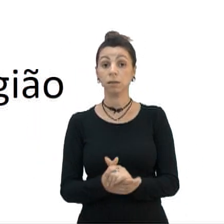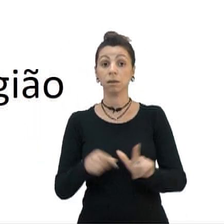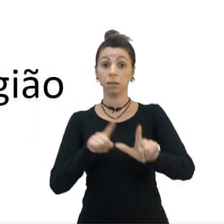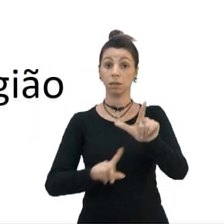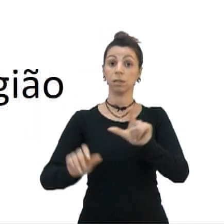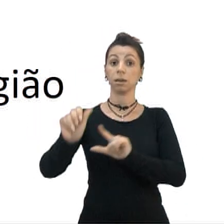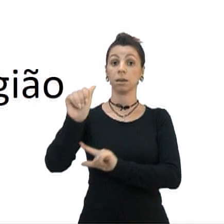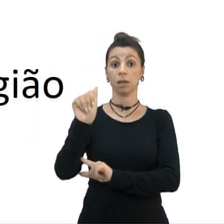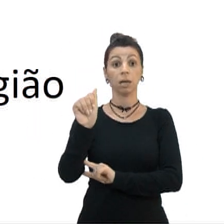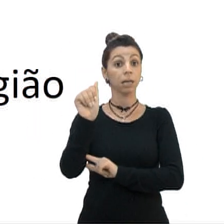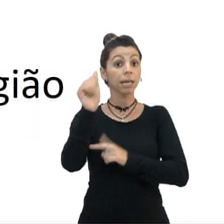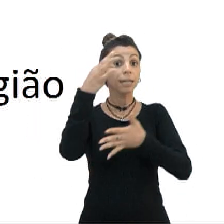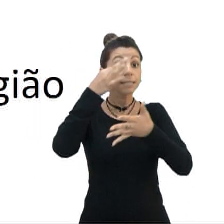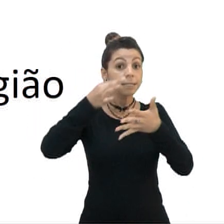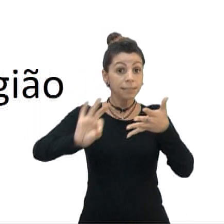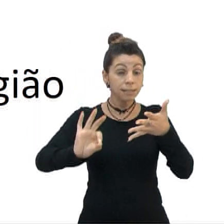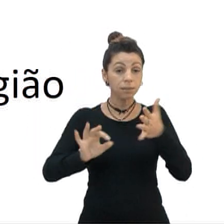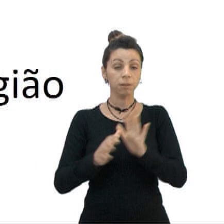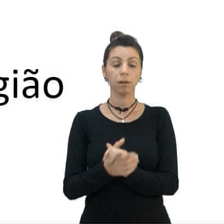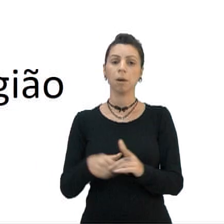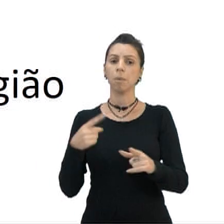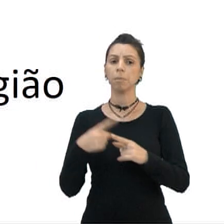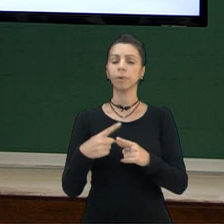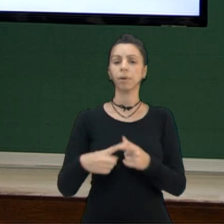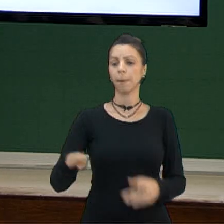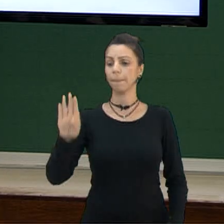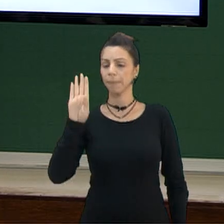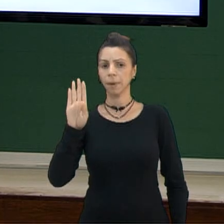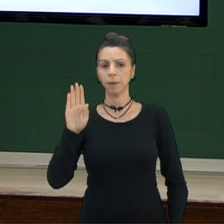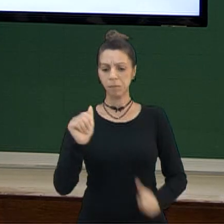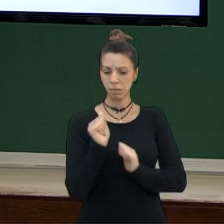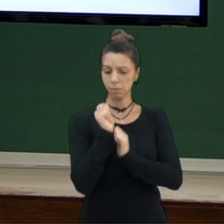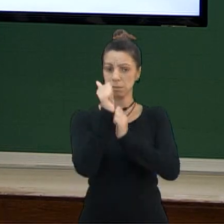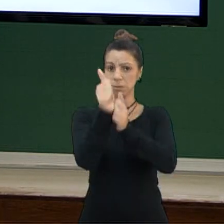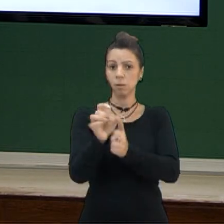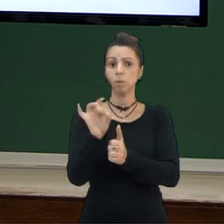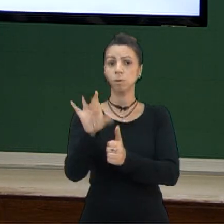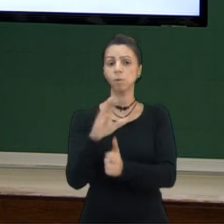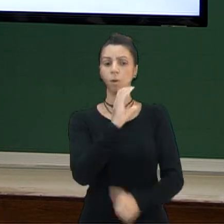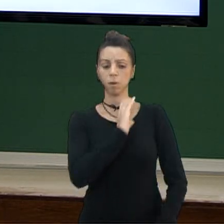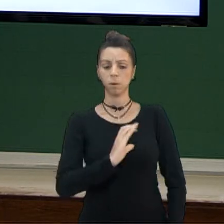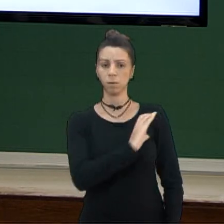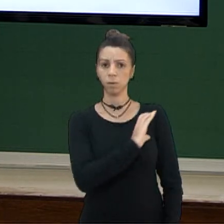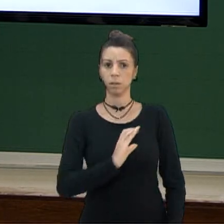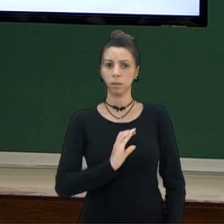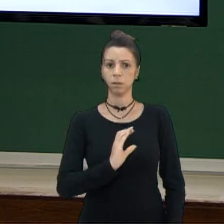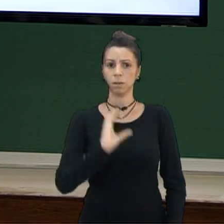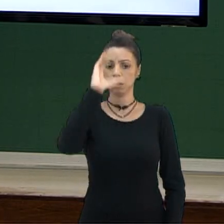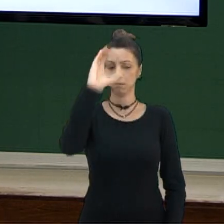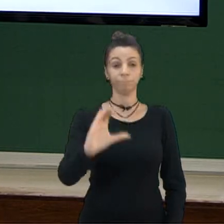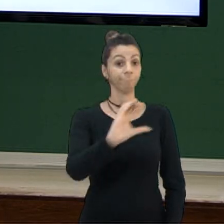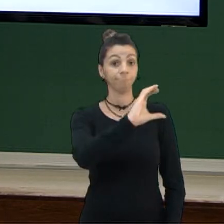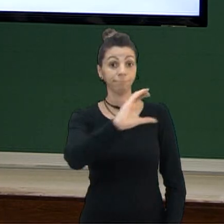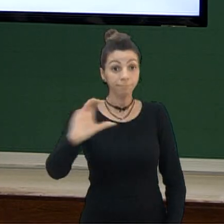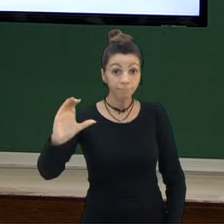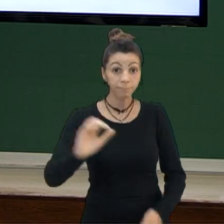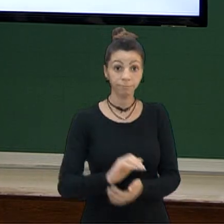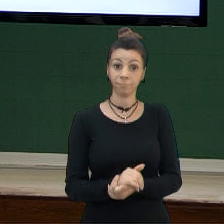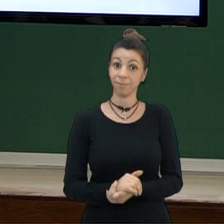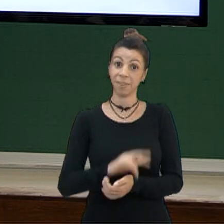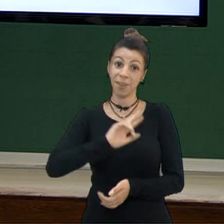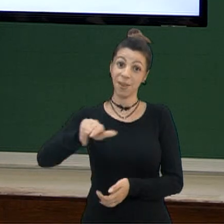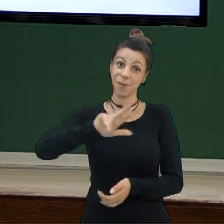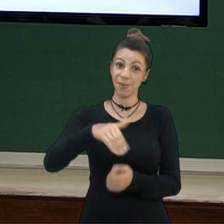correta, porque se fosse a letra B, né, devem seguir somente a religião cristã do catolicismo, não seria, de fato, um Estado